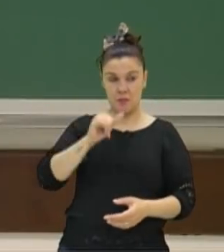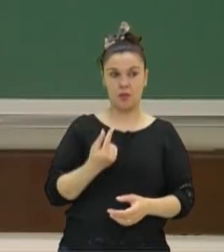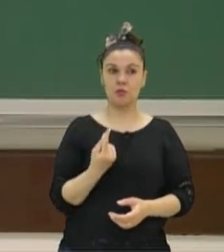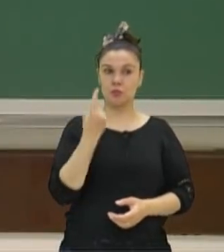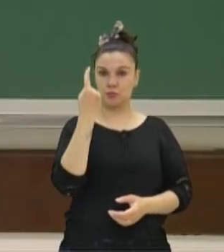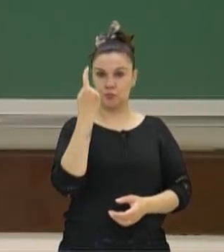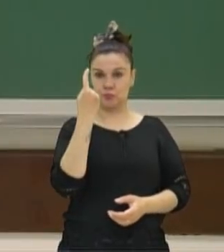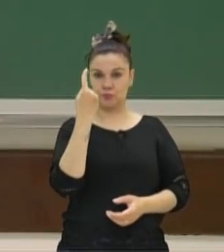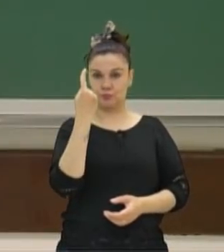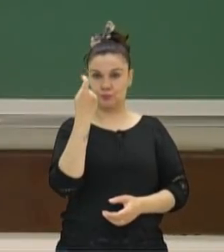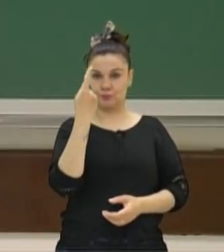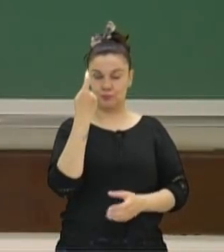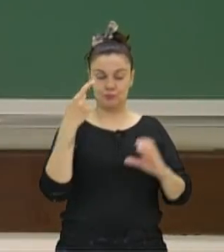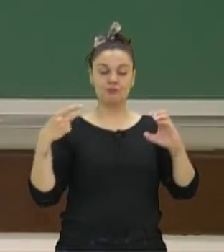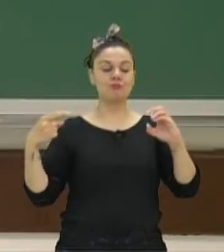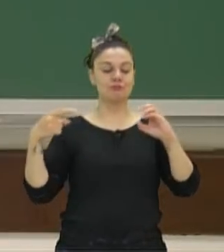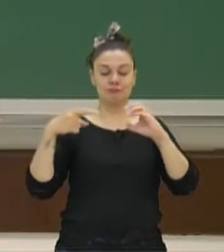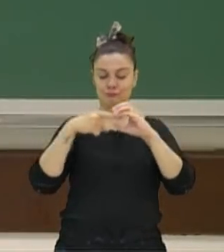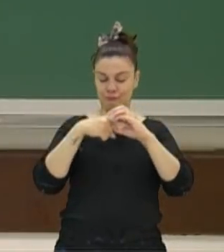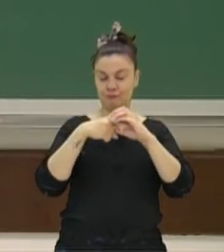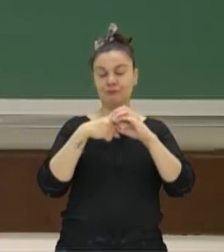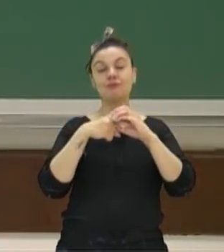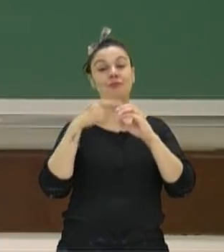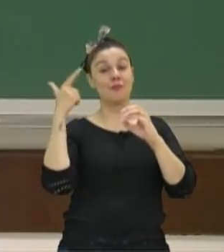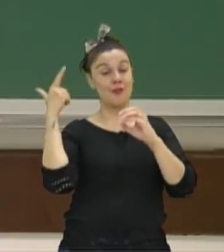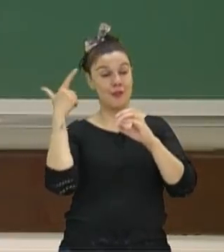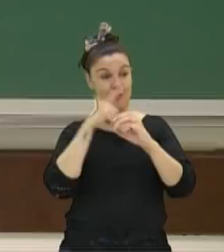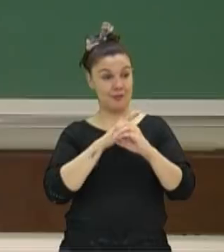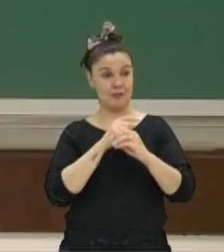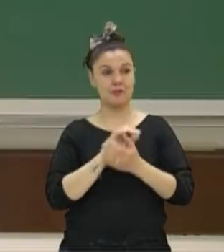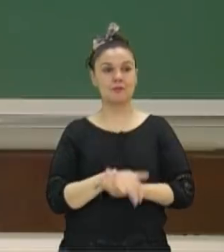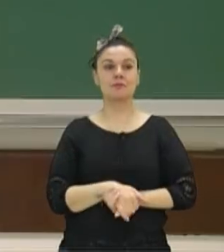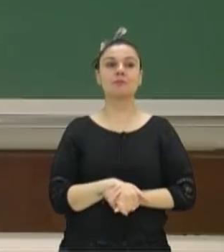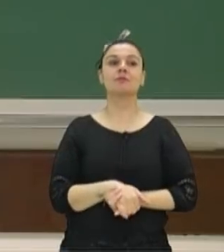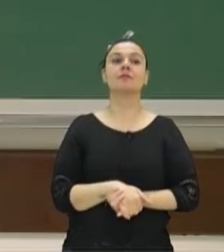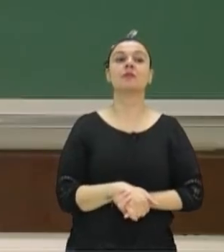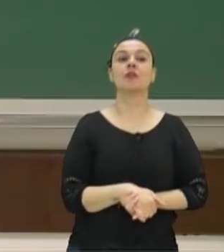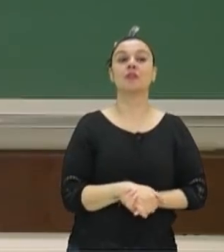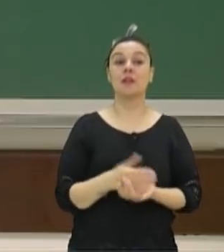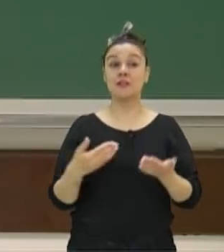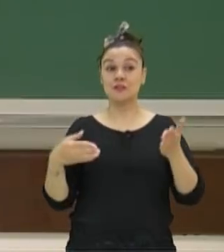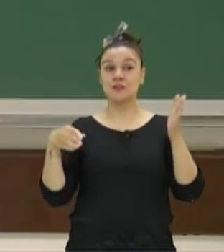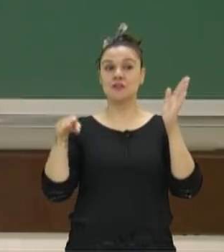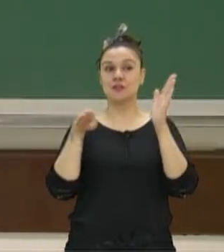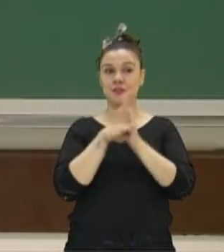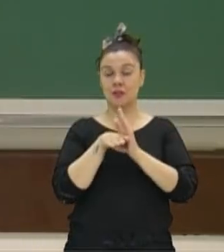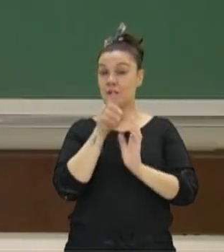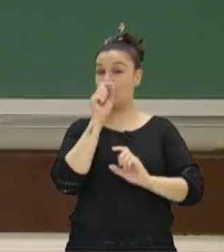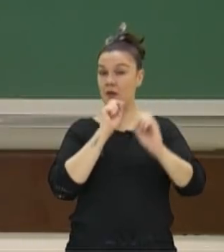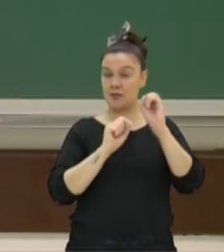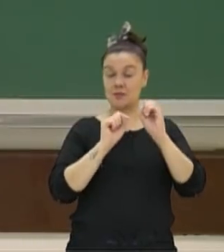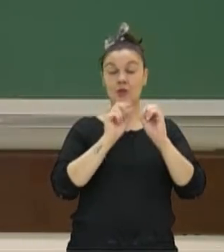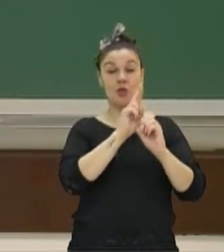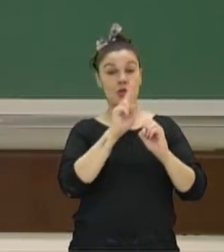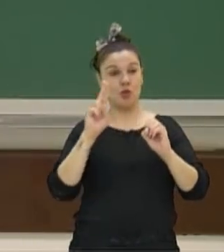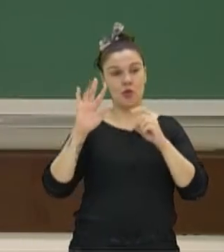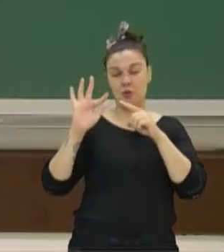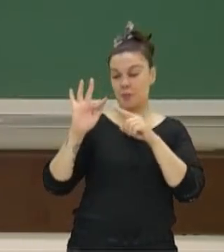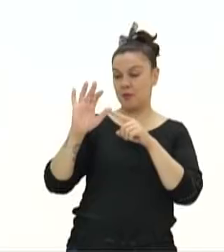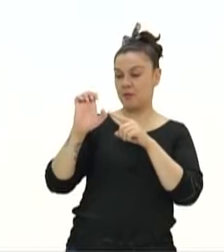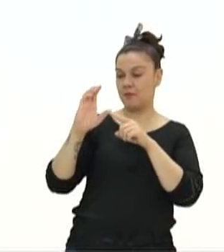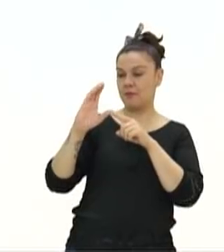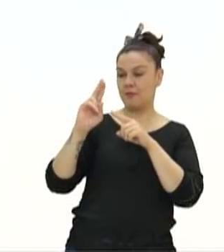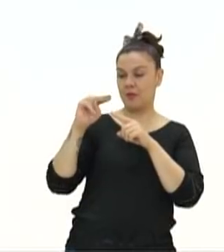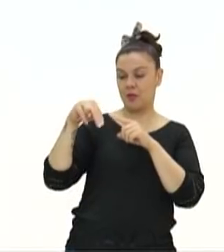um único, né, é que vai chegar de fato até o óvulo. E aí, quando ele chegar no óvulo, acontece esse